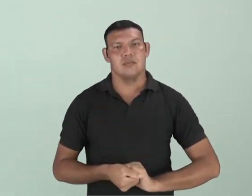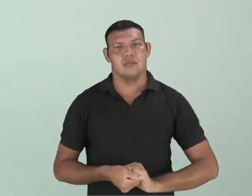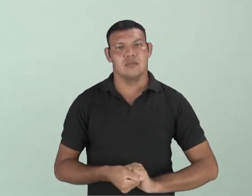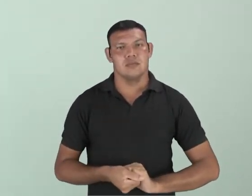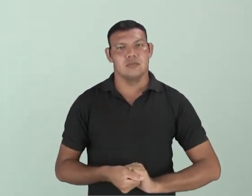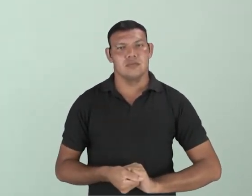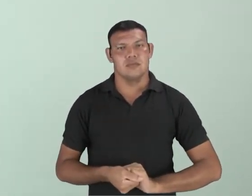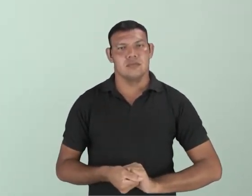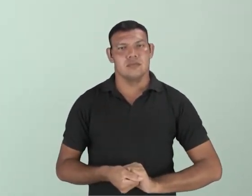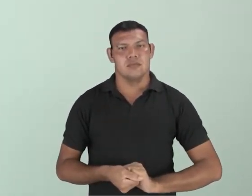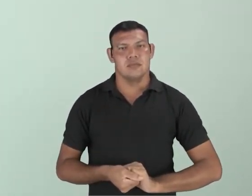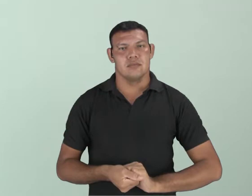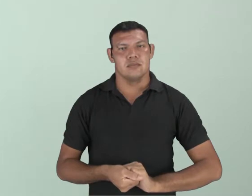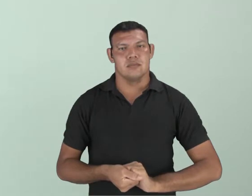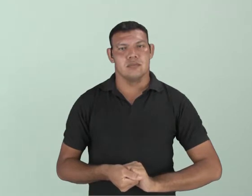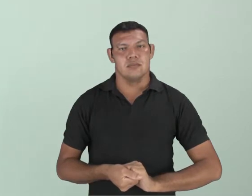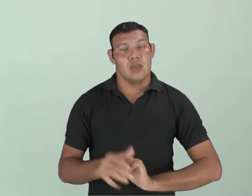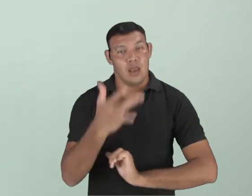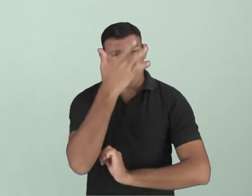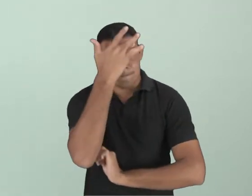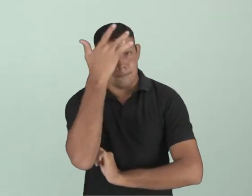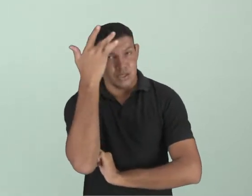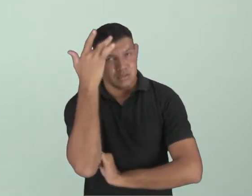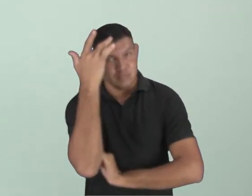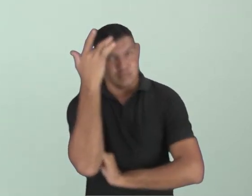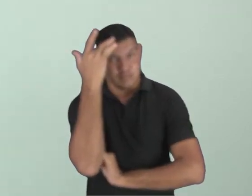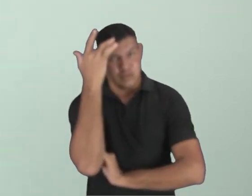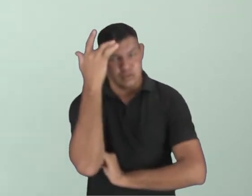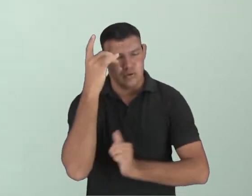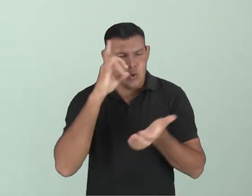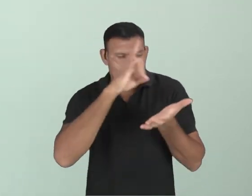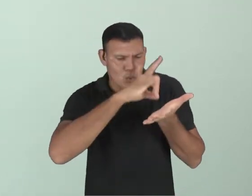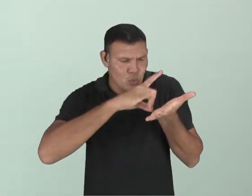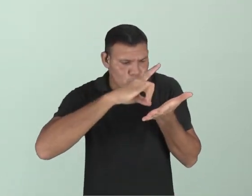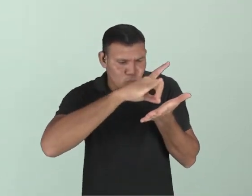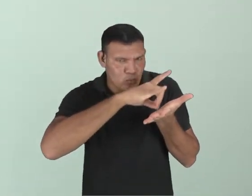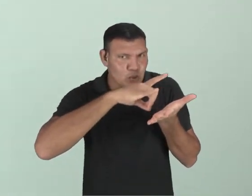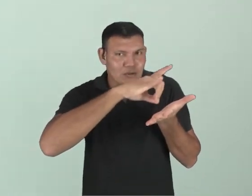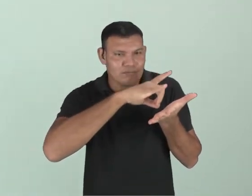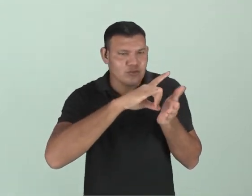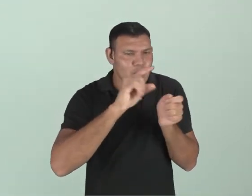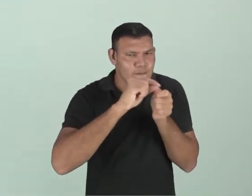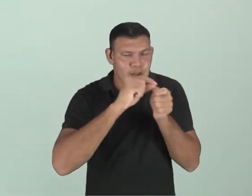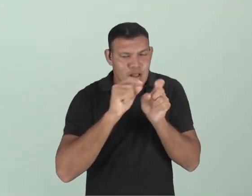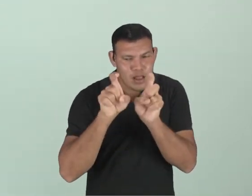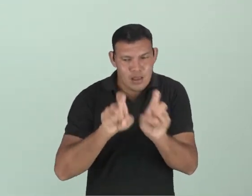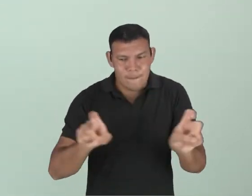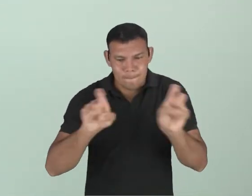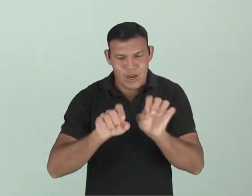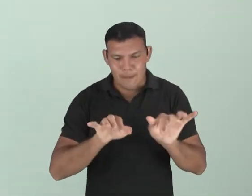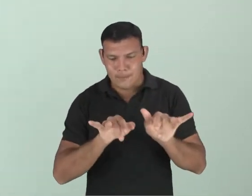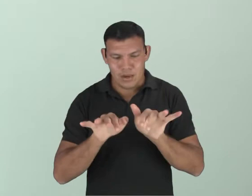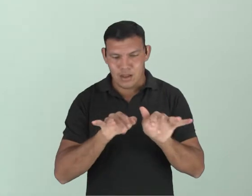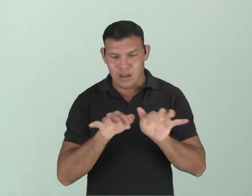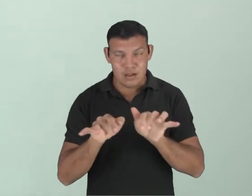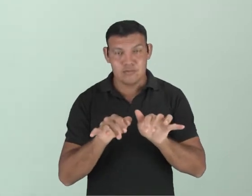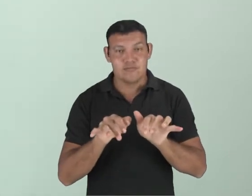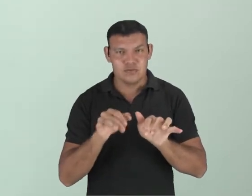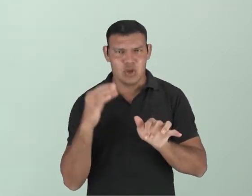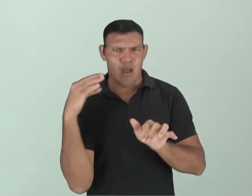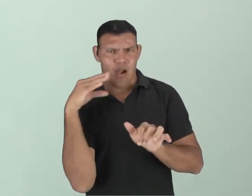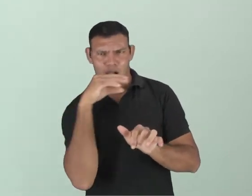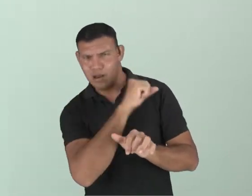de produção, que as pessoas montam design, montam tudo a partir de computadores aí cada vez